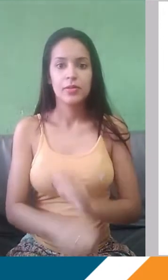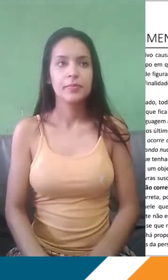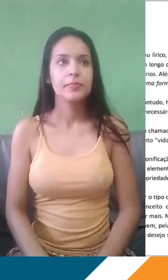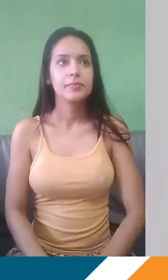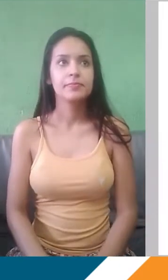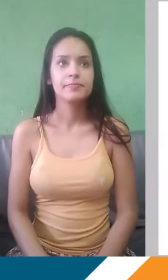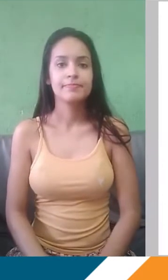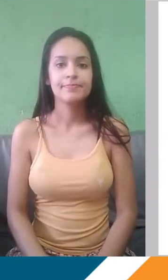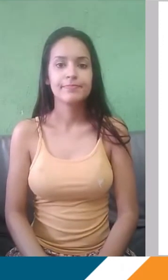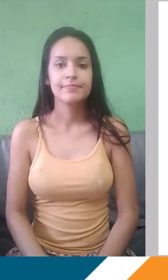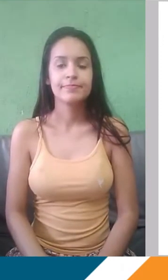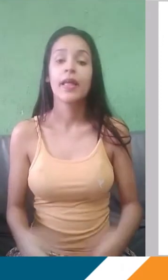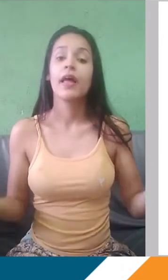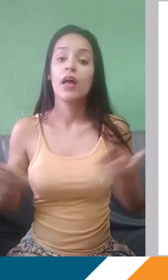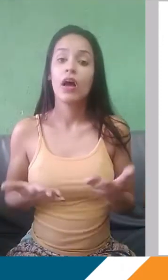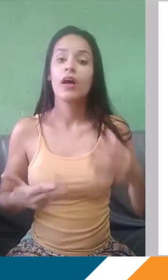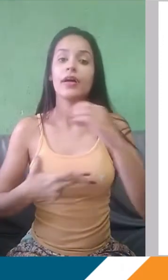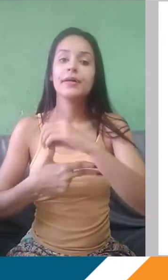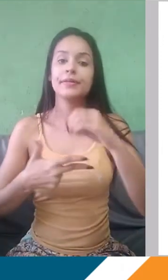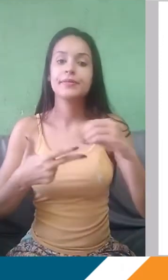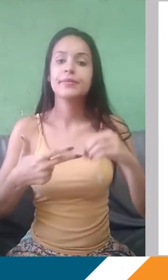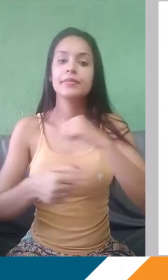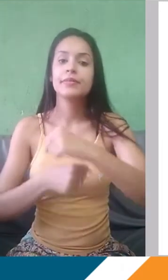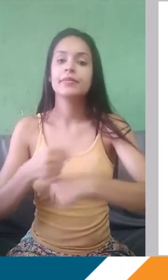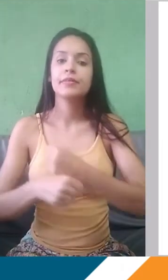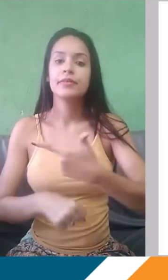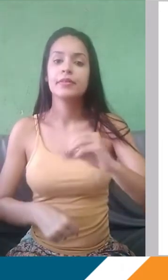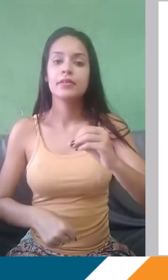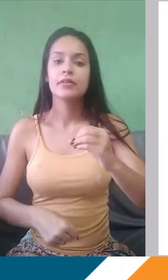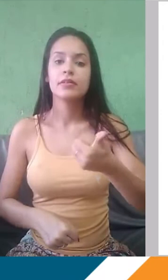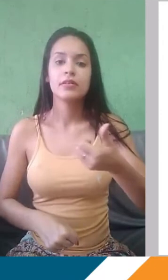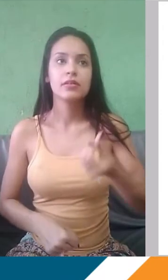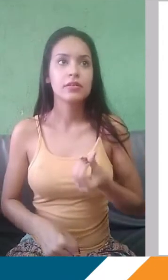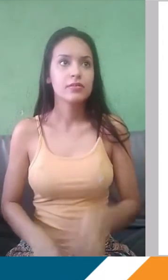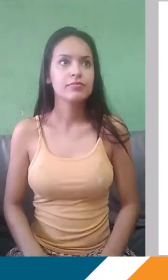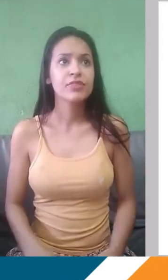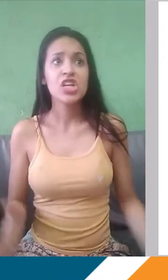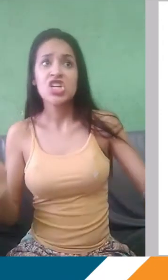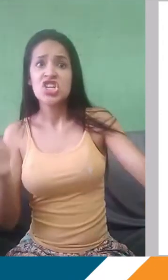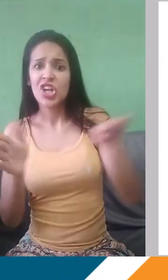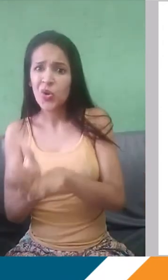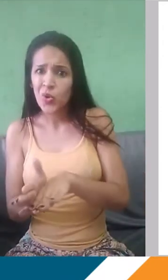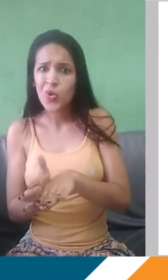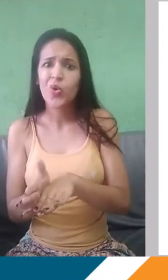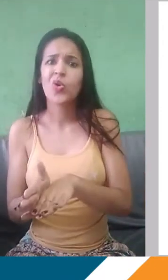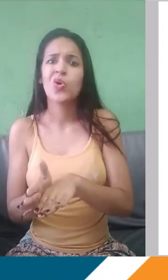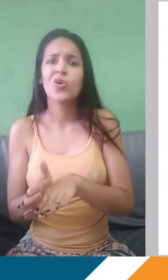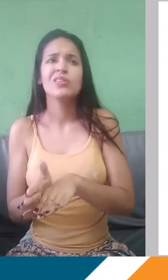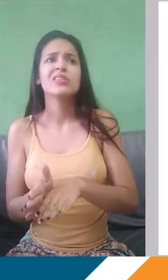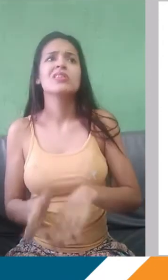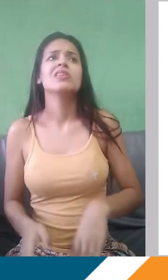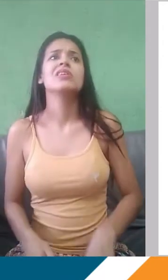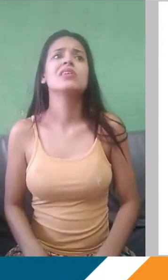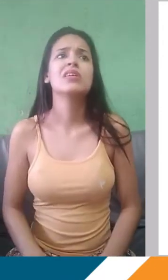Próxima questão, também do Enem de 2016. Chegou de Montes Claros uma irmã da nora de tia